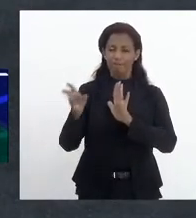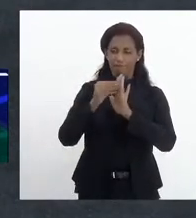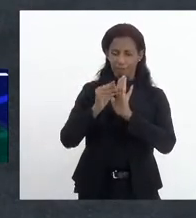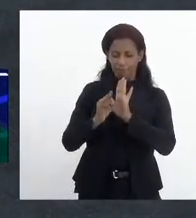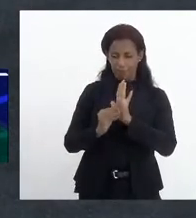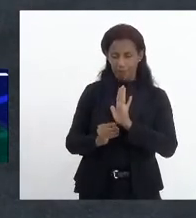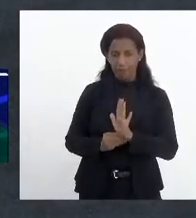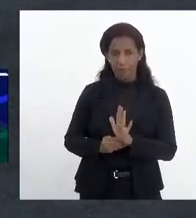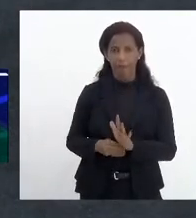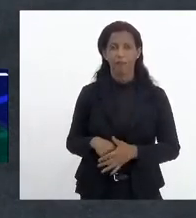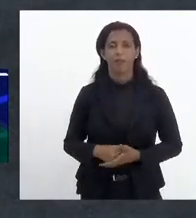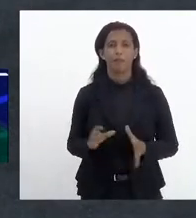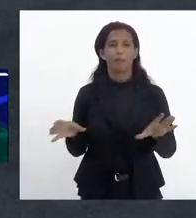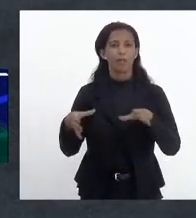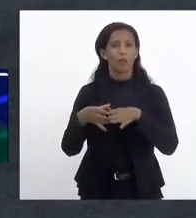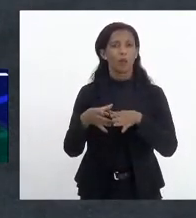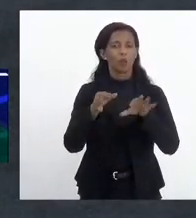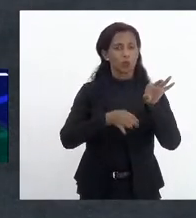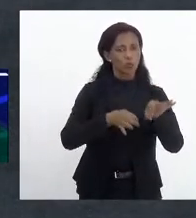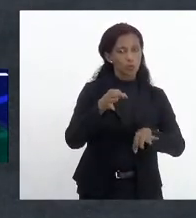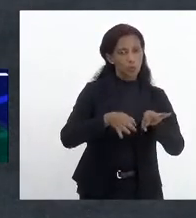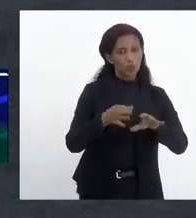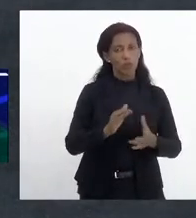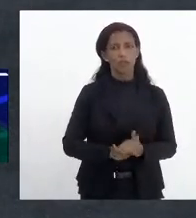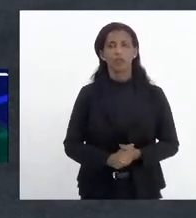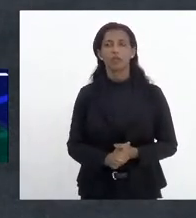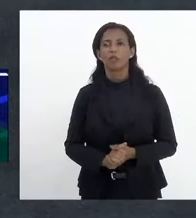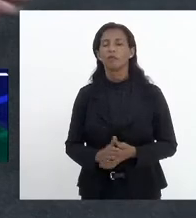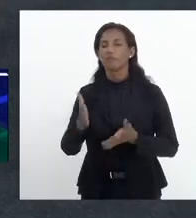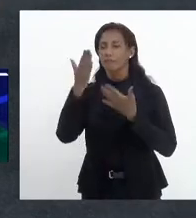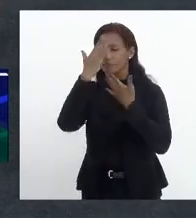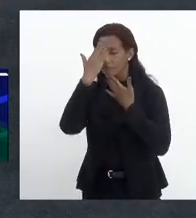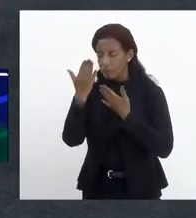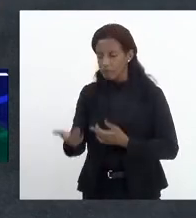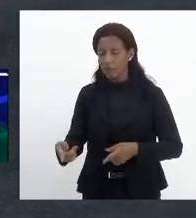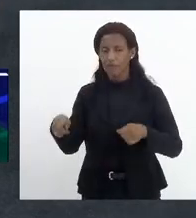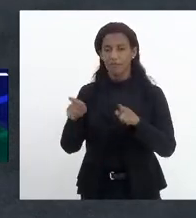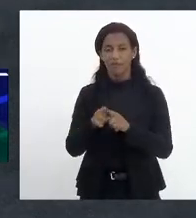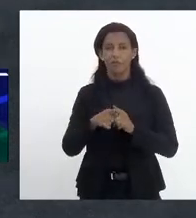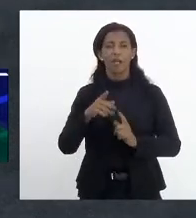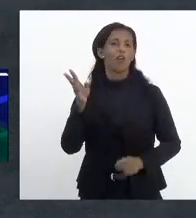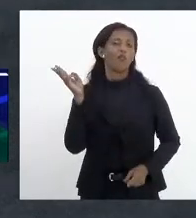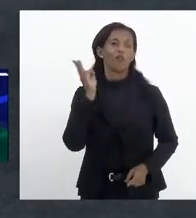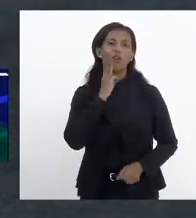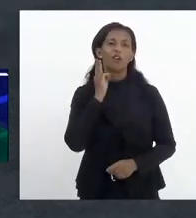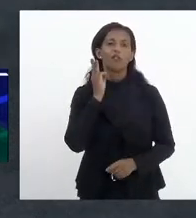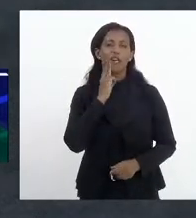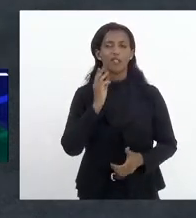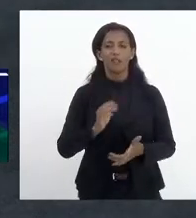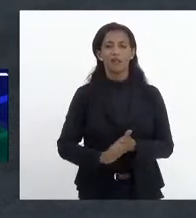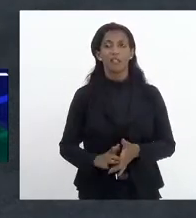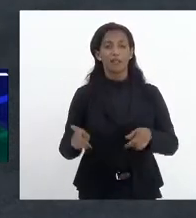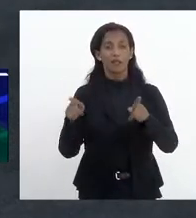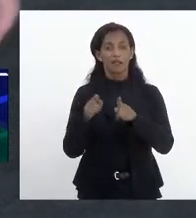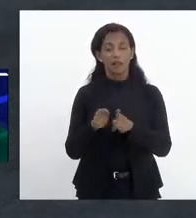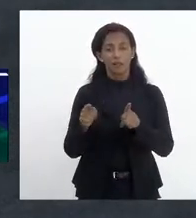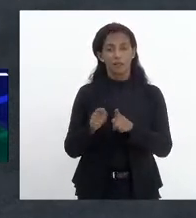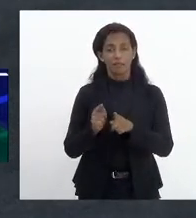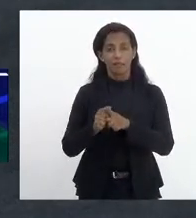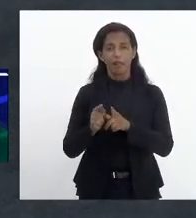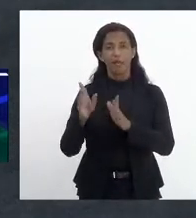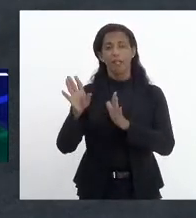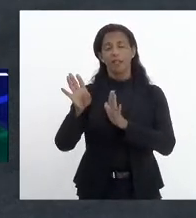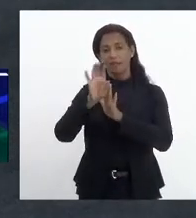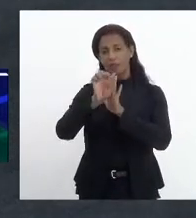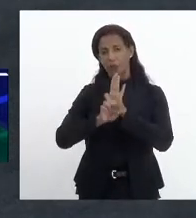incorporadas pela Comissão de Justiça. Agradecer também ao deputado Valdec, que também teve a sua